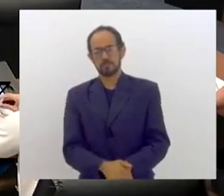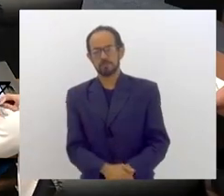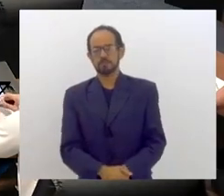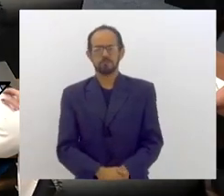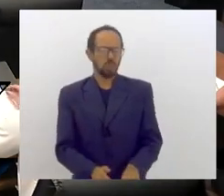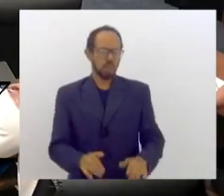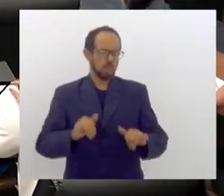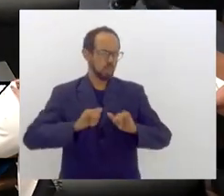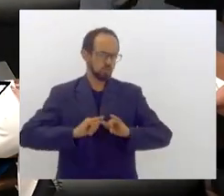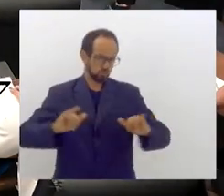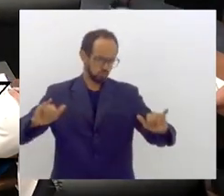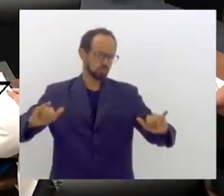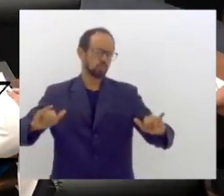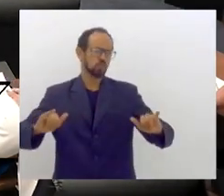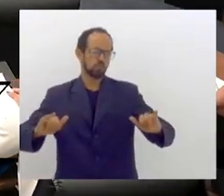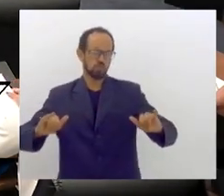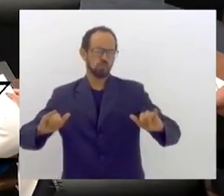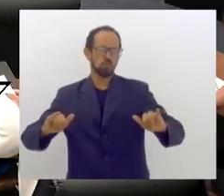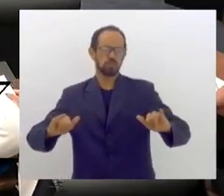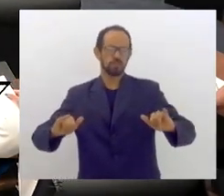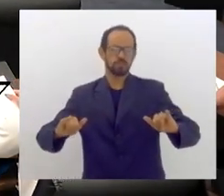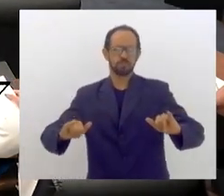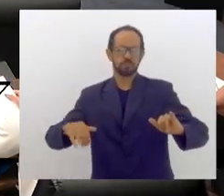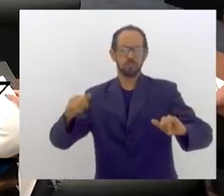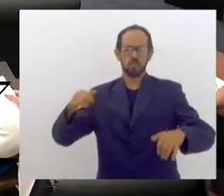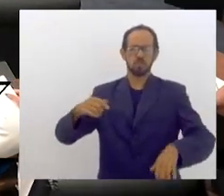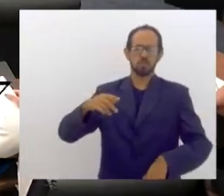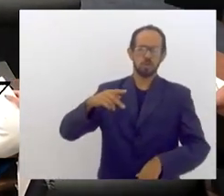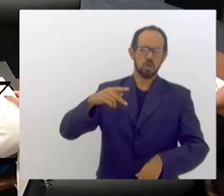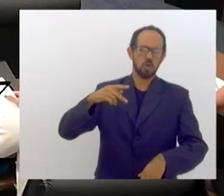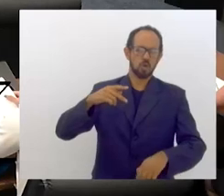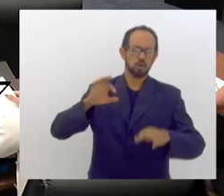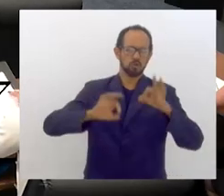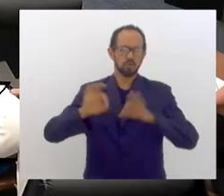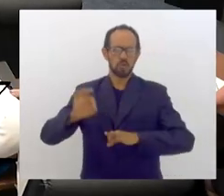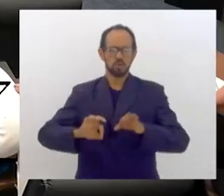Anuncio em discussão única o projeto de resolução